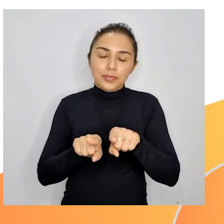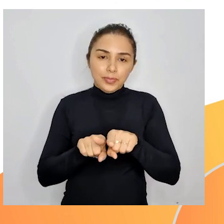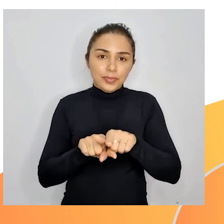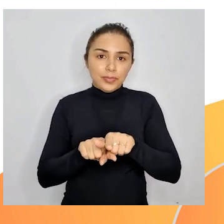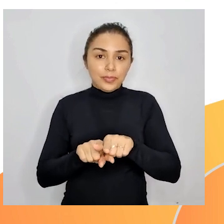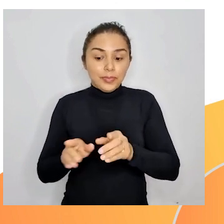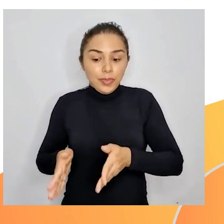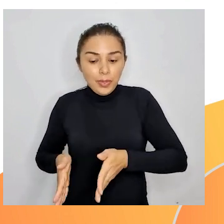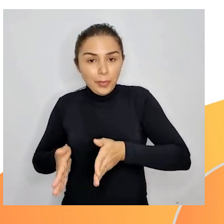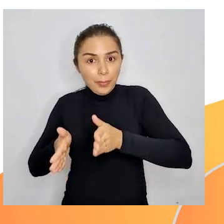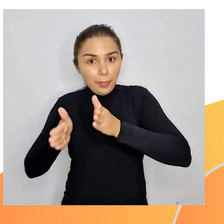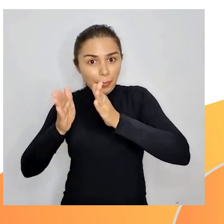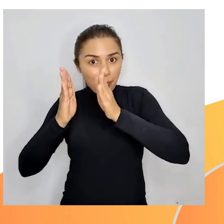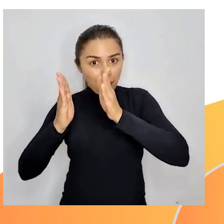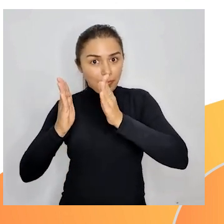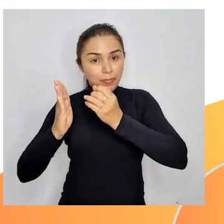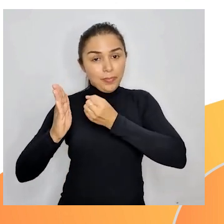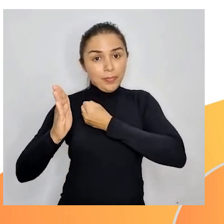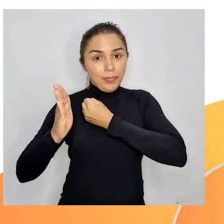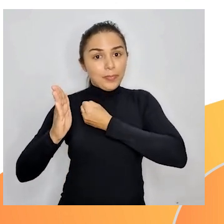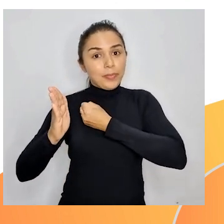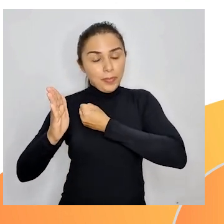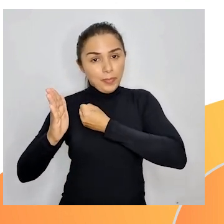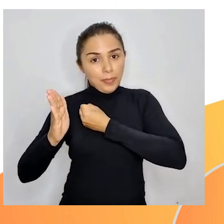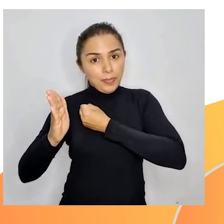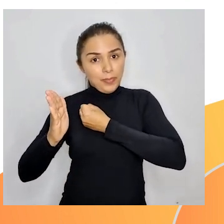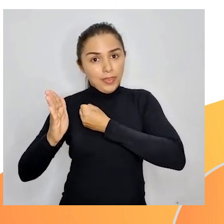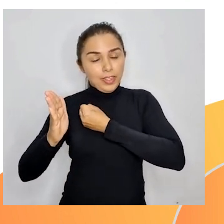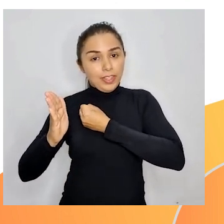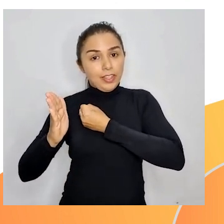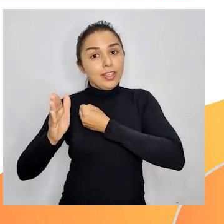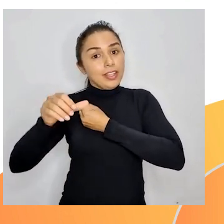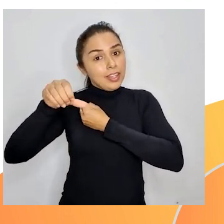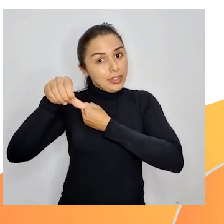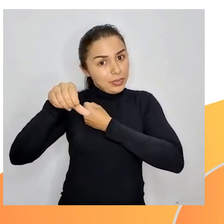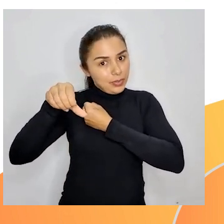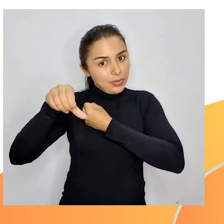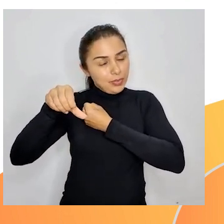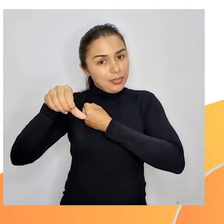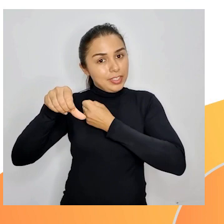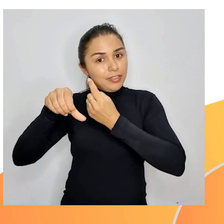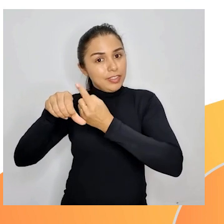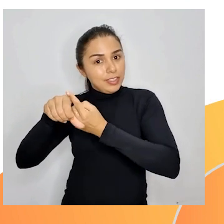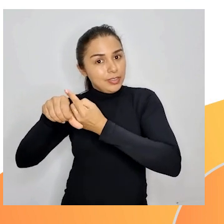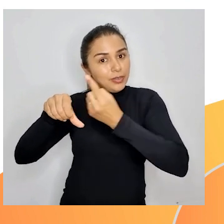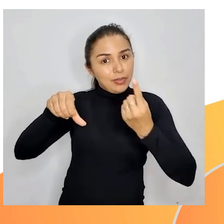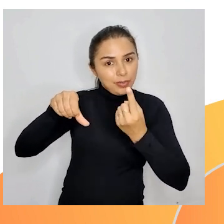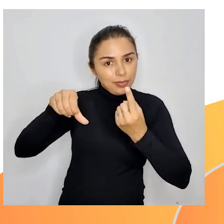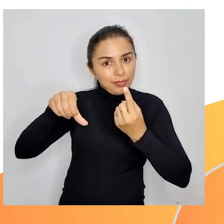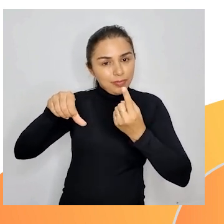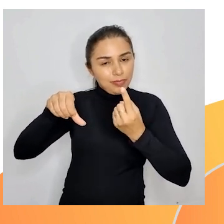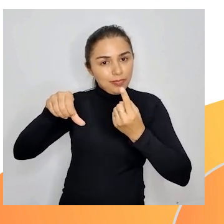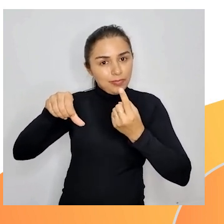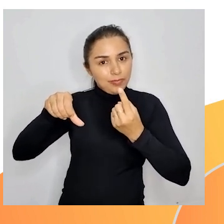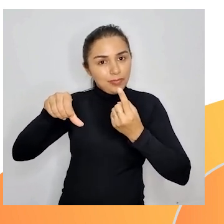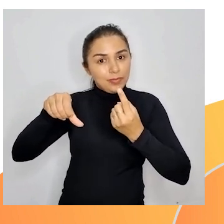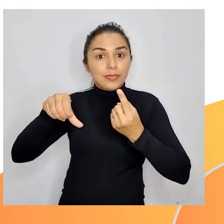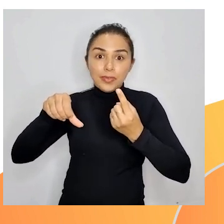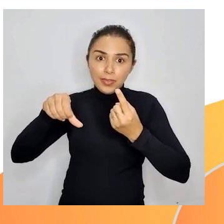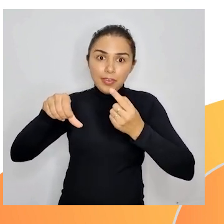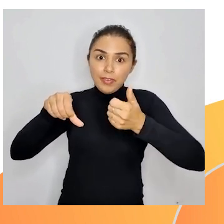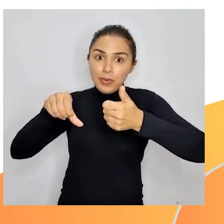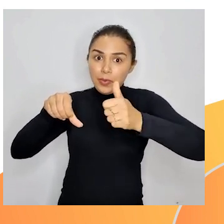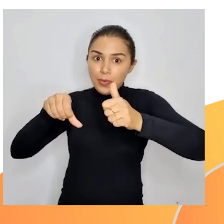ordem seguinte um valor, o que era 9, então vai ficar 8. E aqui, o que